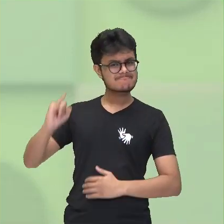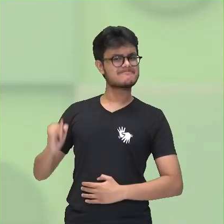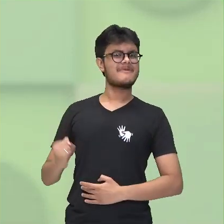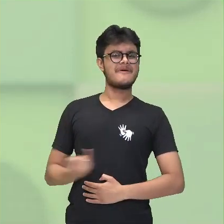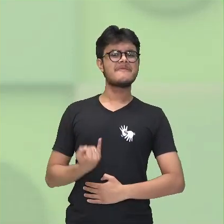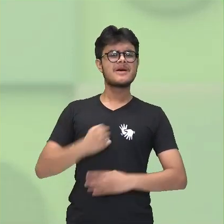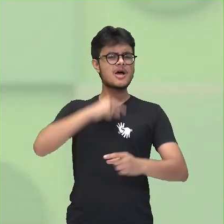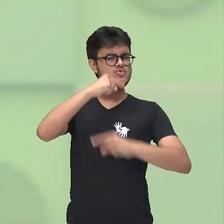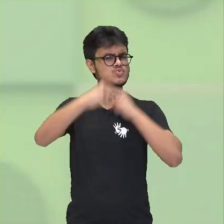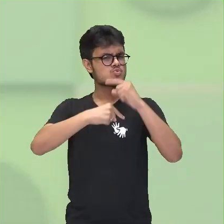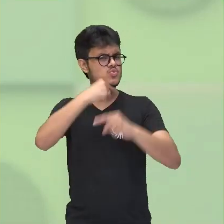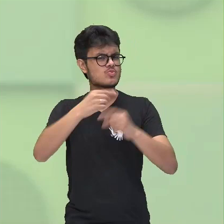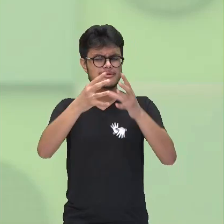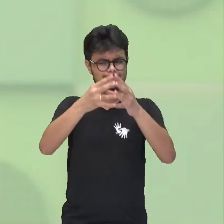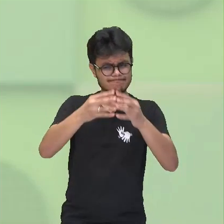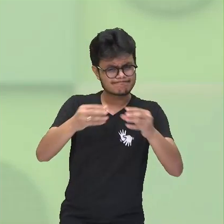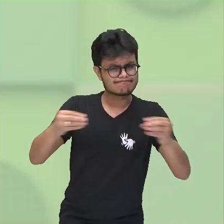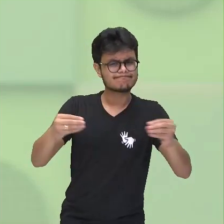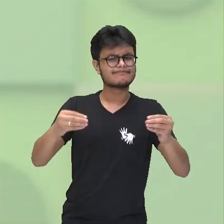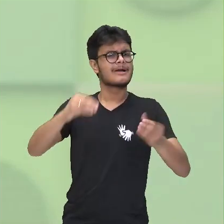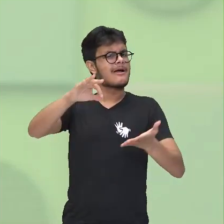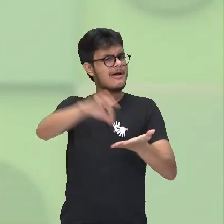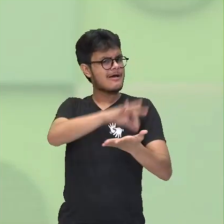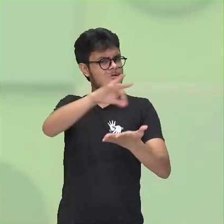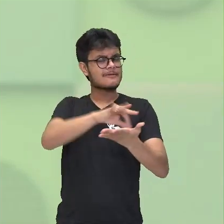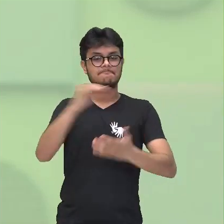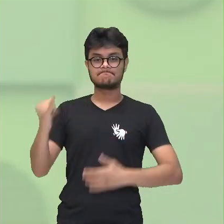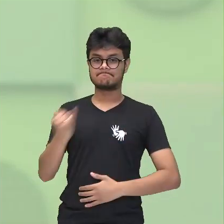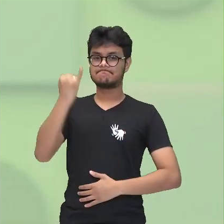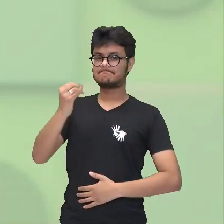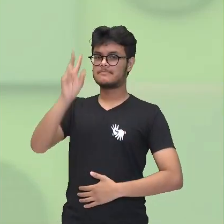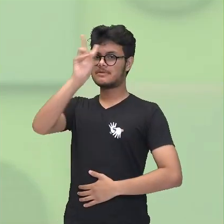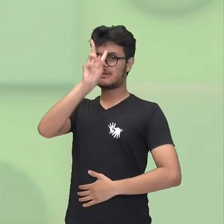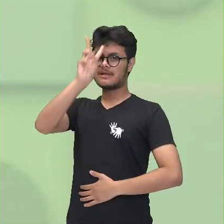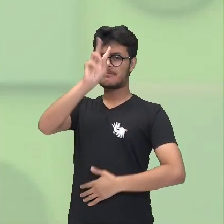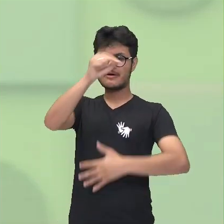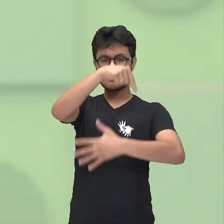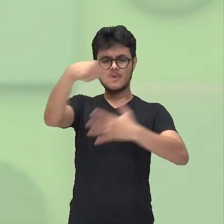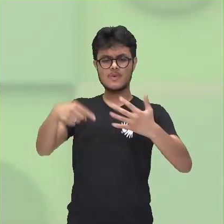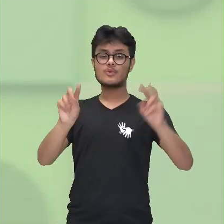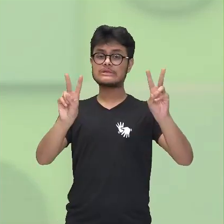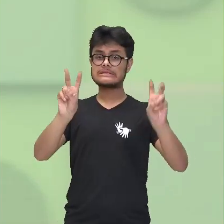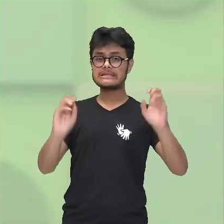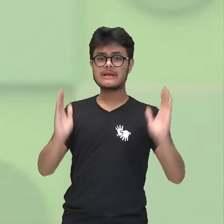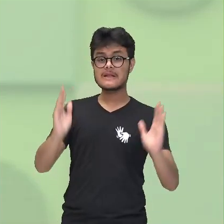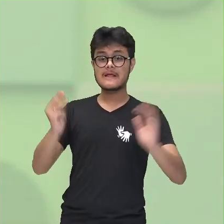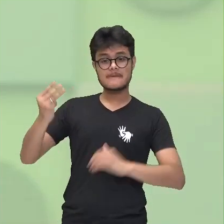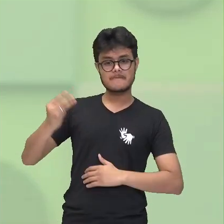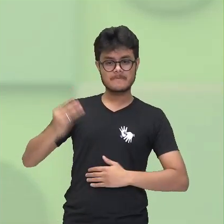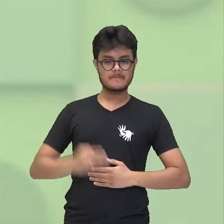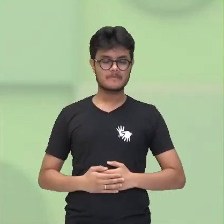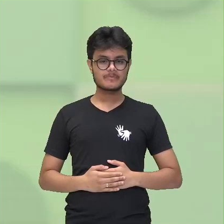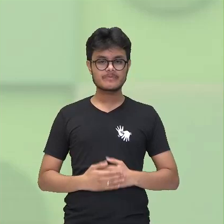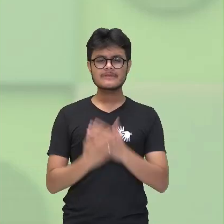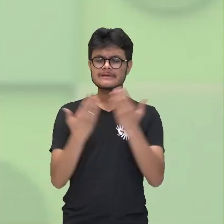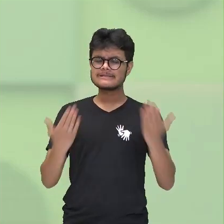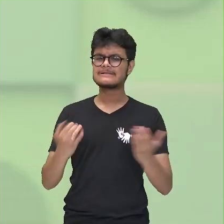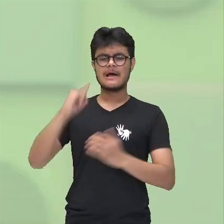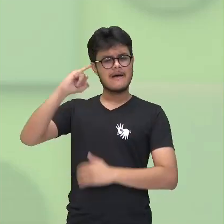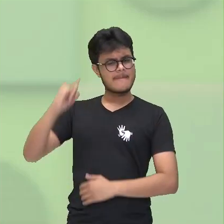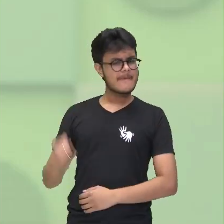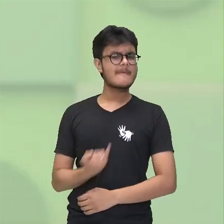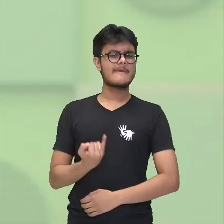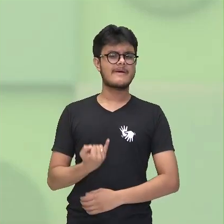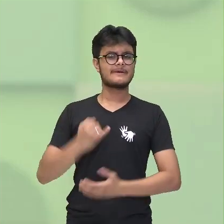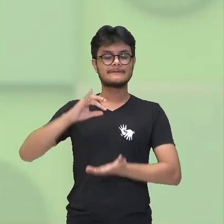tirar as dúvidas, fazer as anotações e relembrar os conteúdos da unidade 3. Então, aproveitem esse